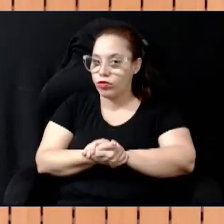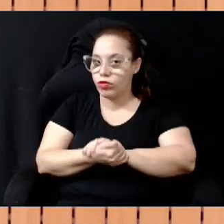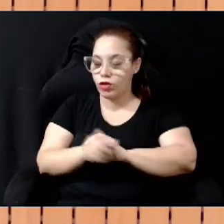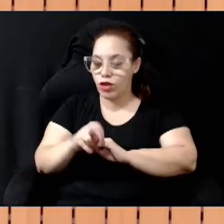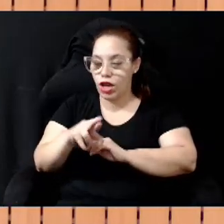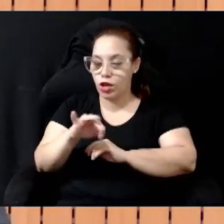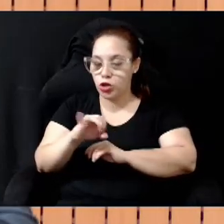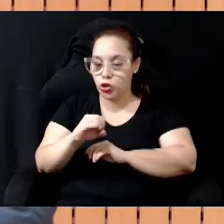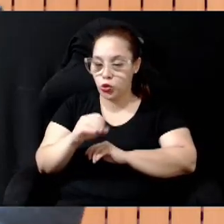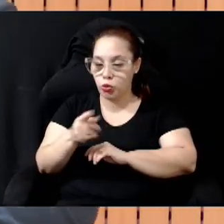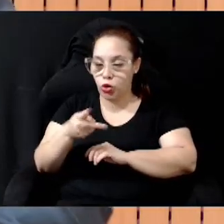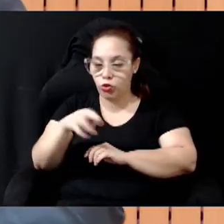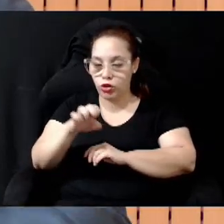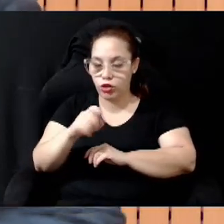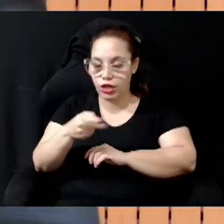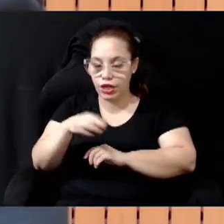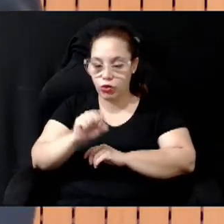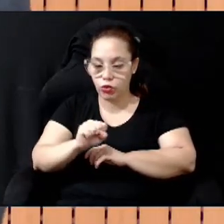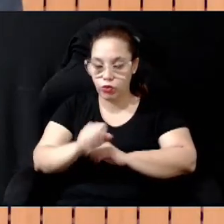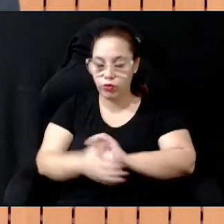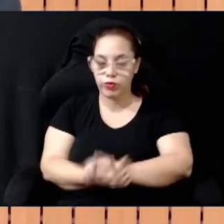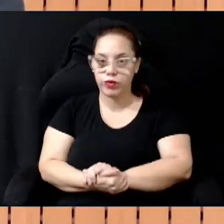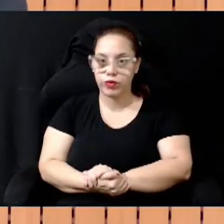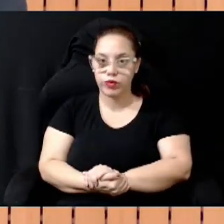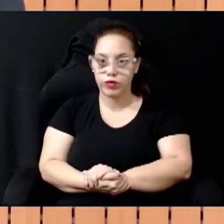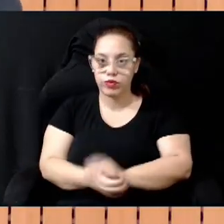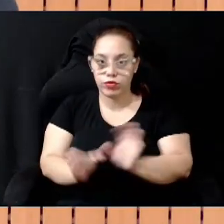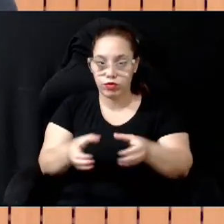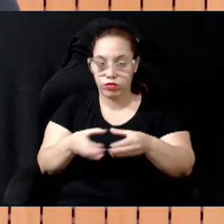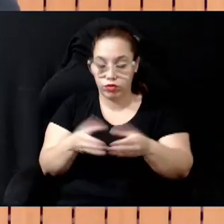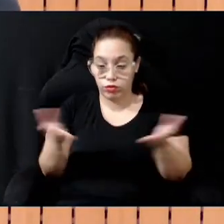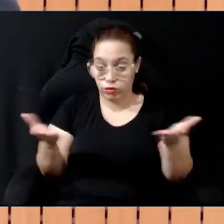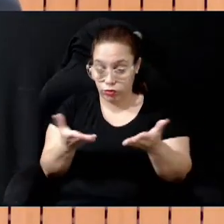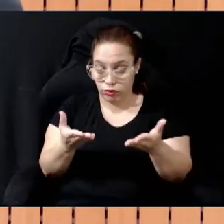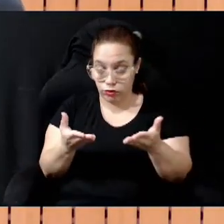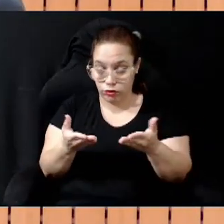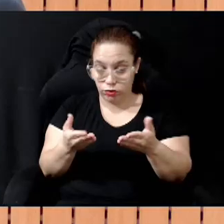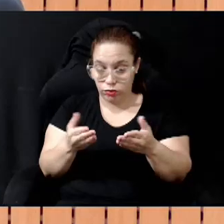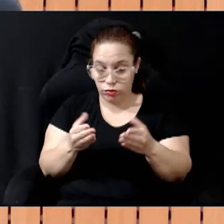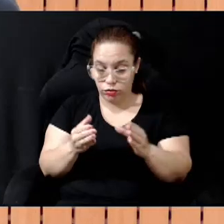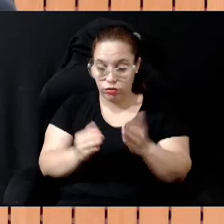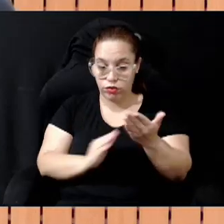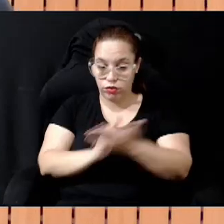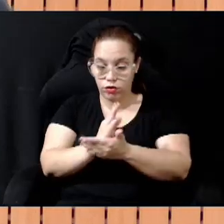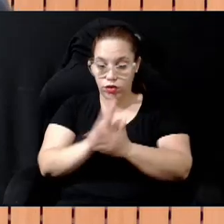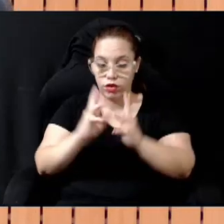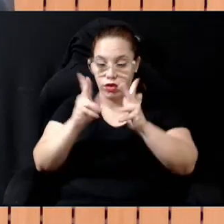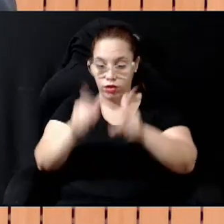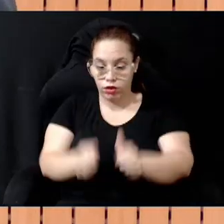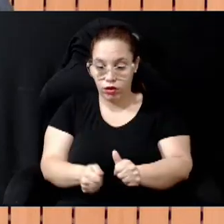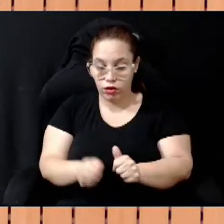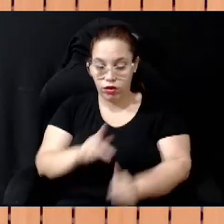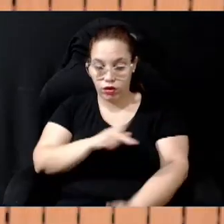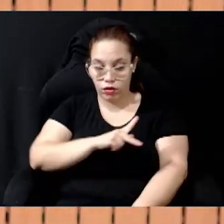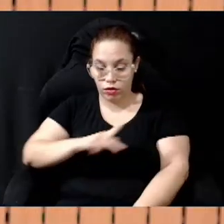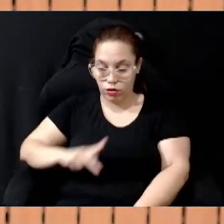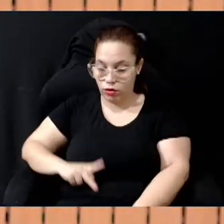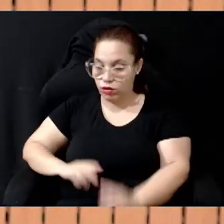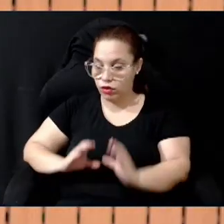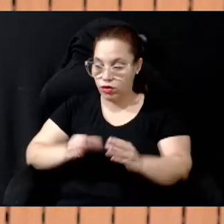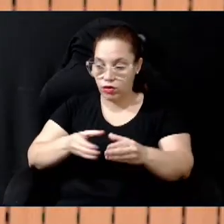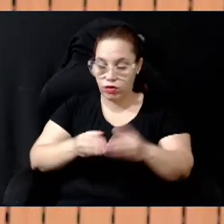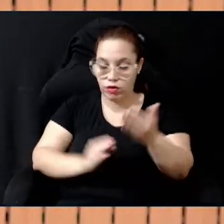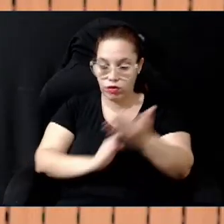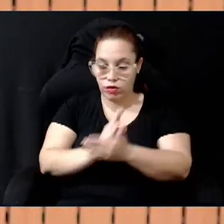Ponte News. Comissão reunida, parecer favorável por unanimidade, presidente. Com parecer favorável, a matéria